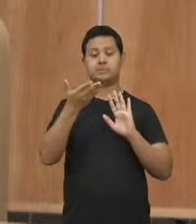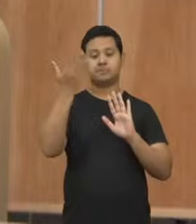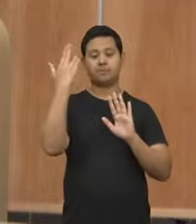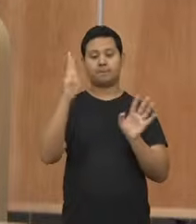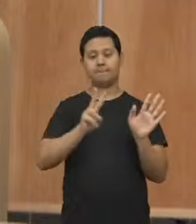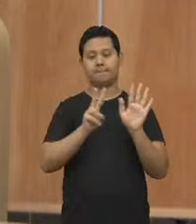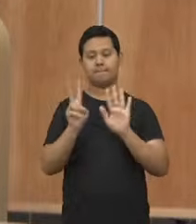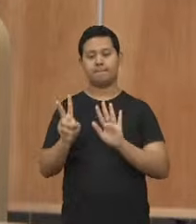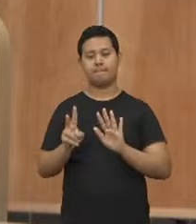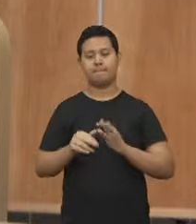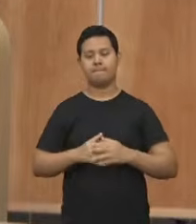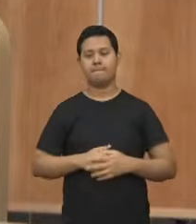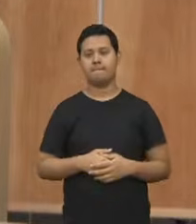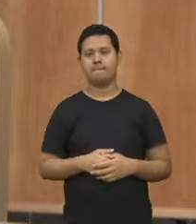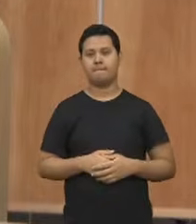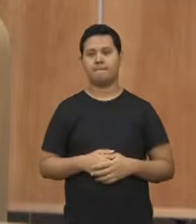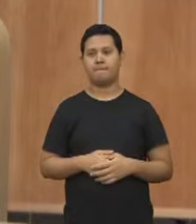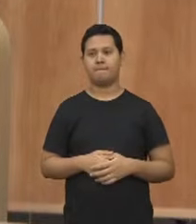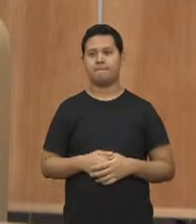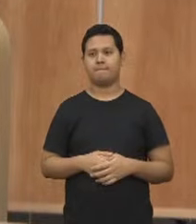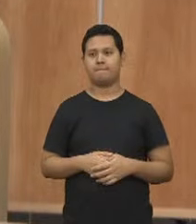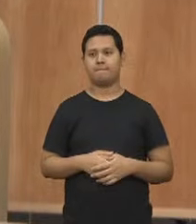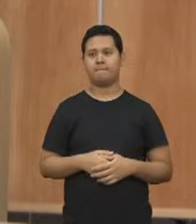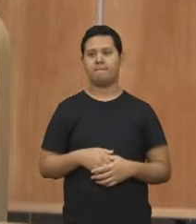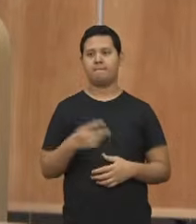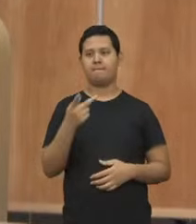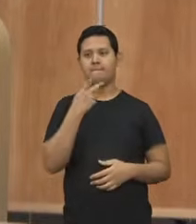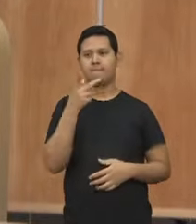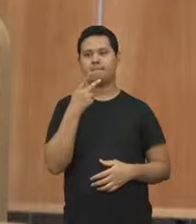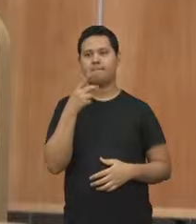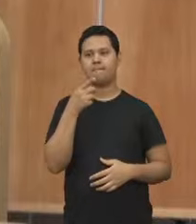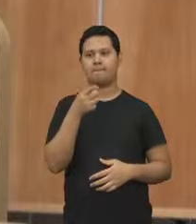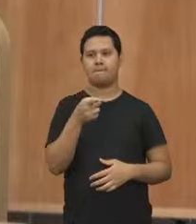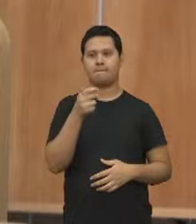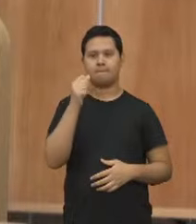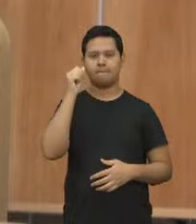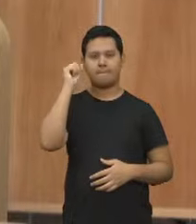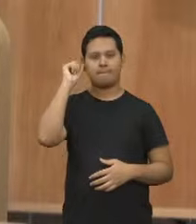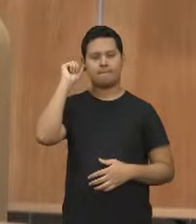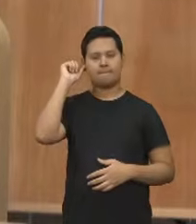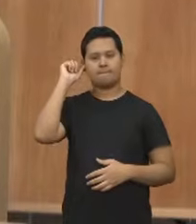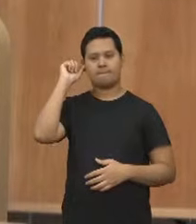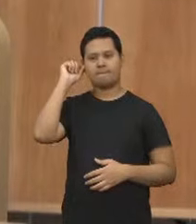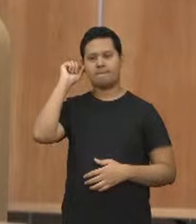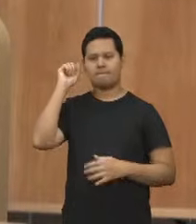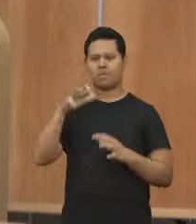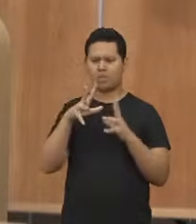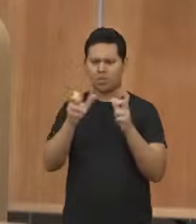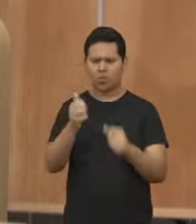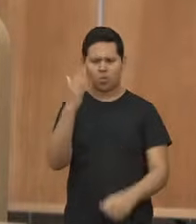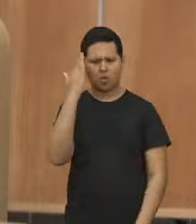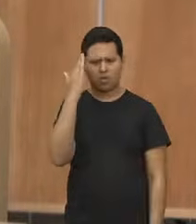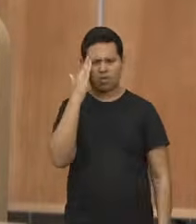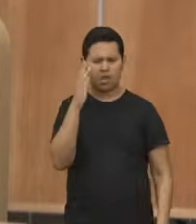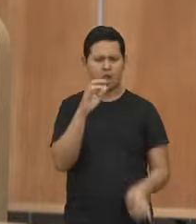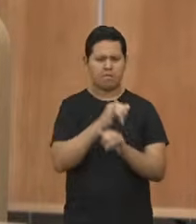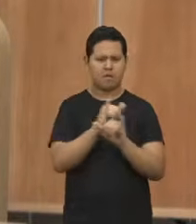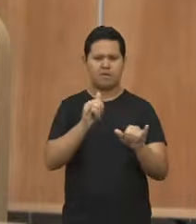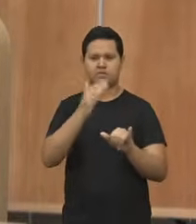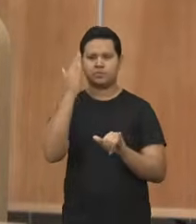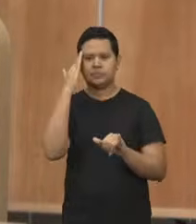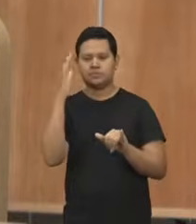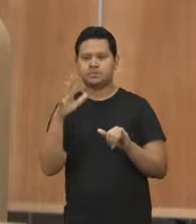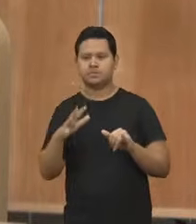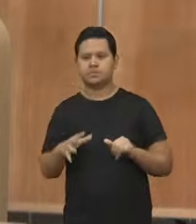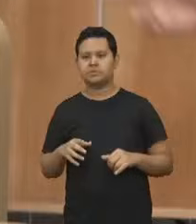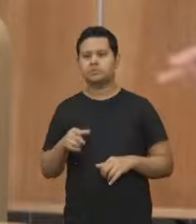passada, eu falei de uma situação que todos já sabem, a mídia já sabe,